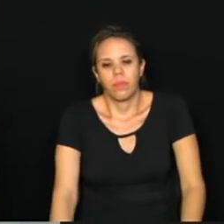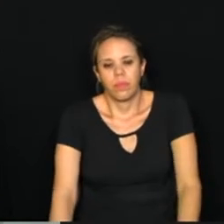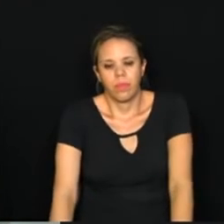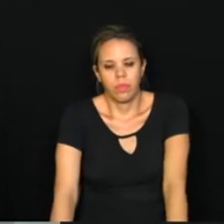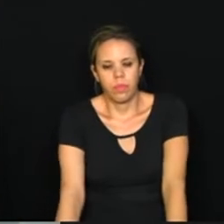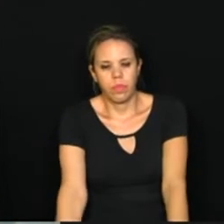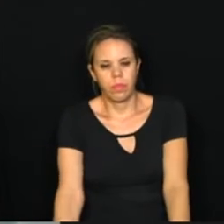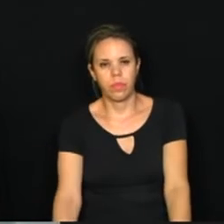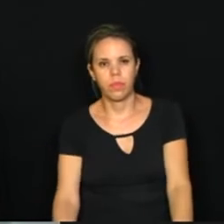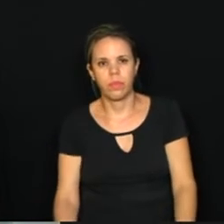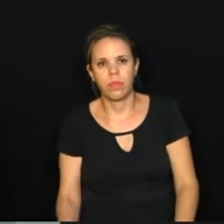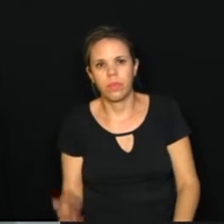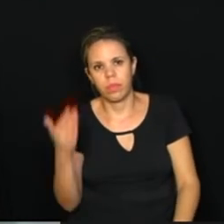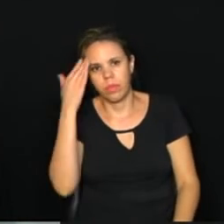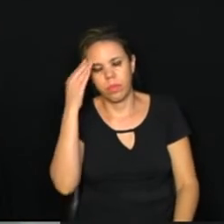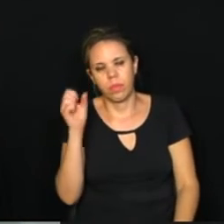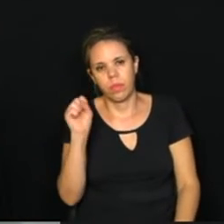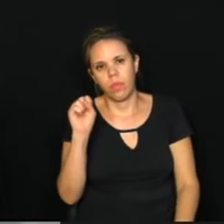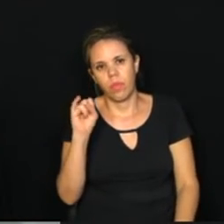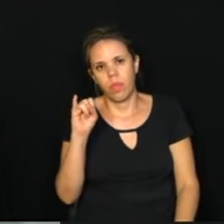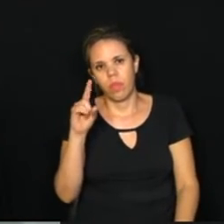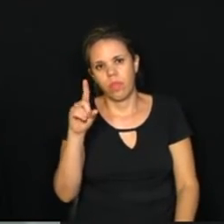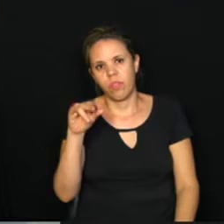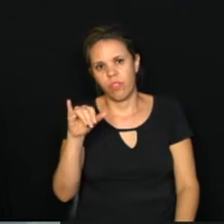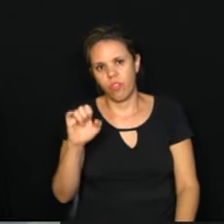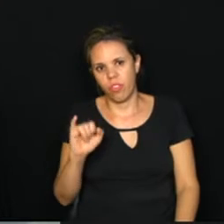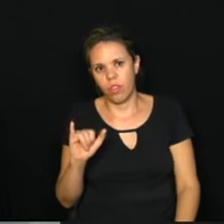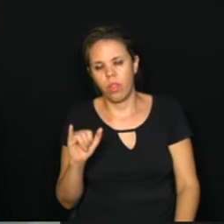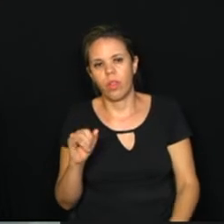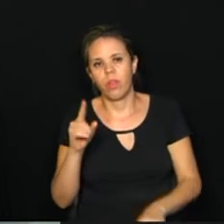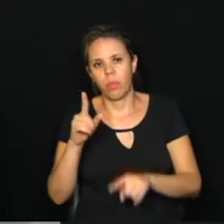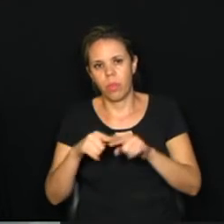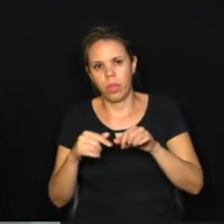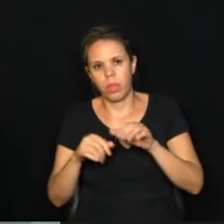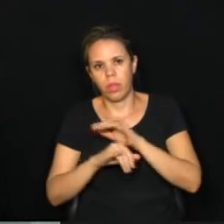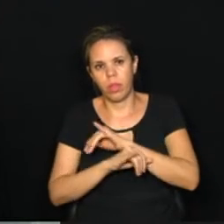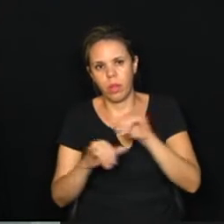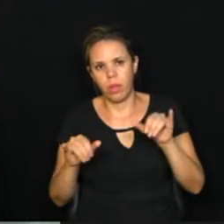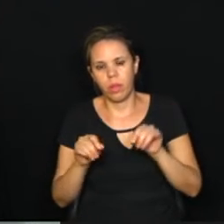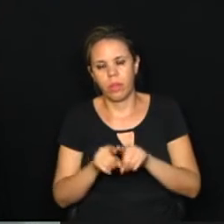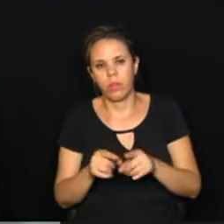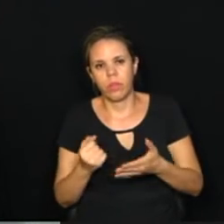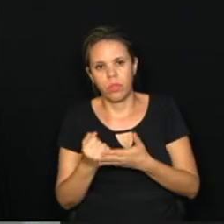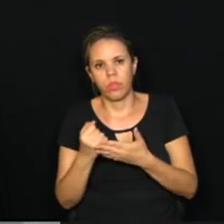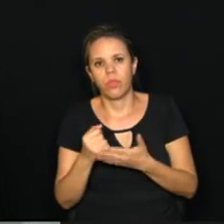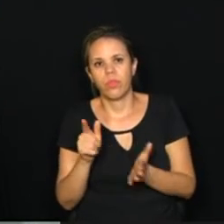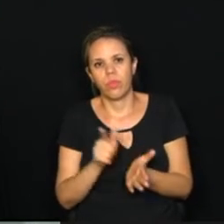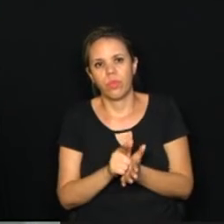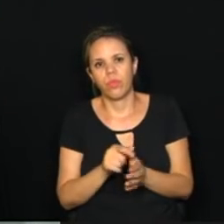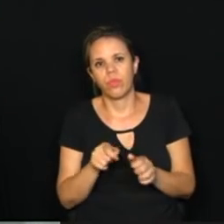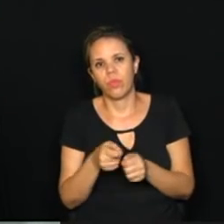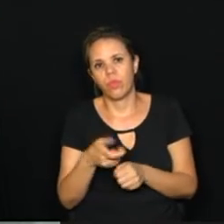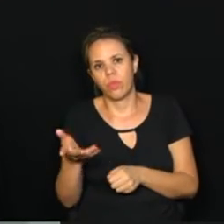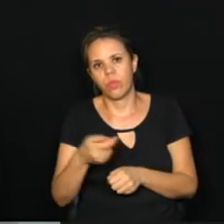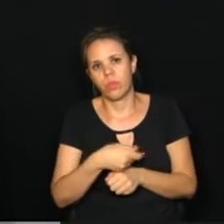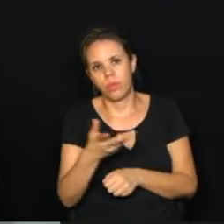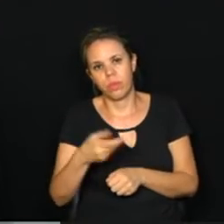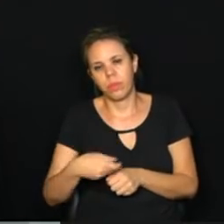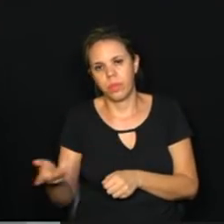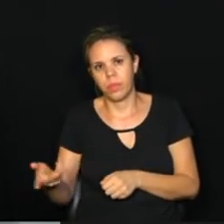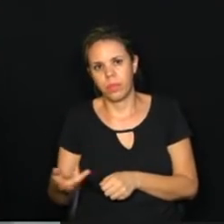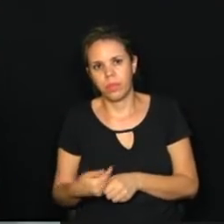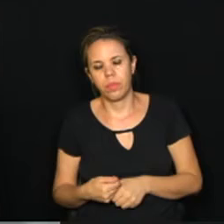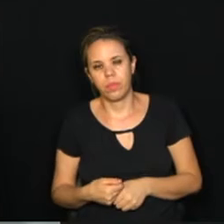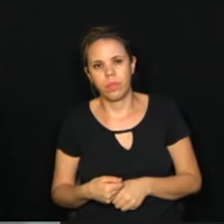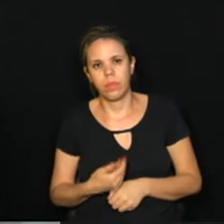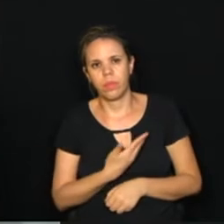o Sidney, nos forneceu um material educativo também, alguns folhetos para serem distribuídos. O Corpo de